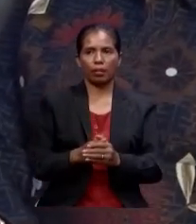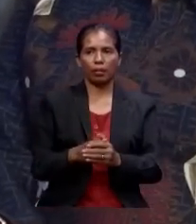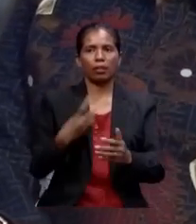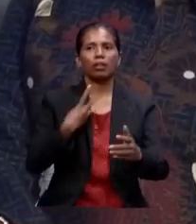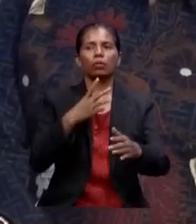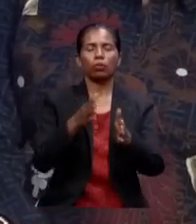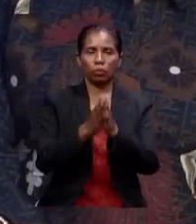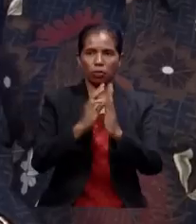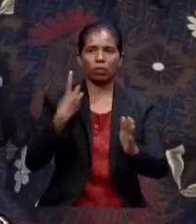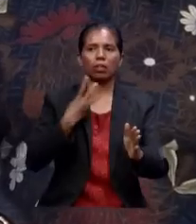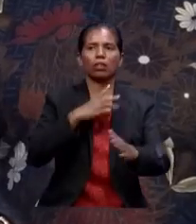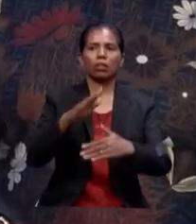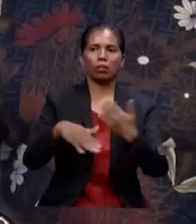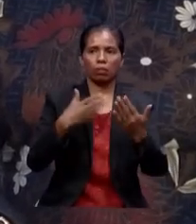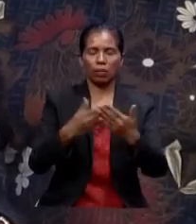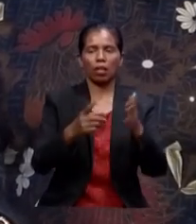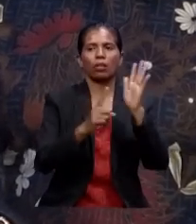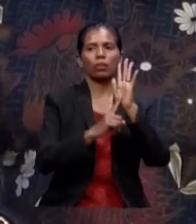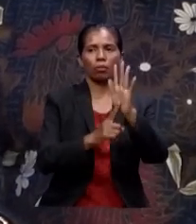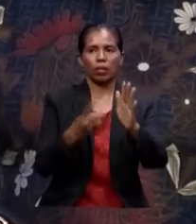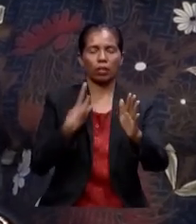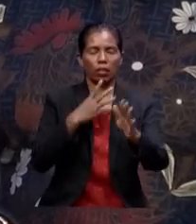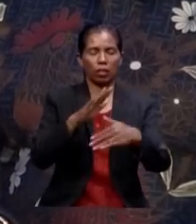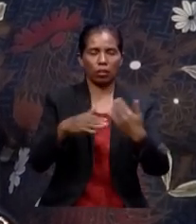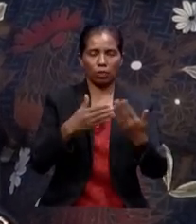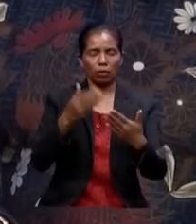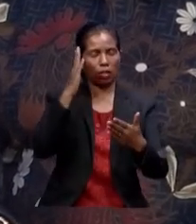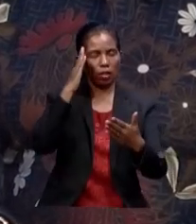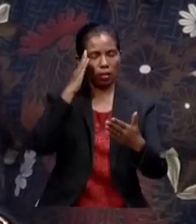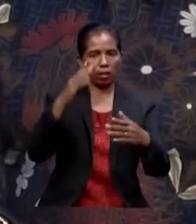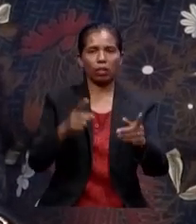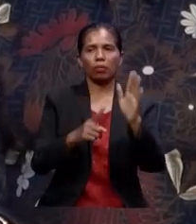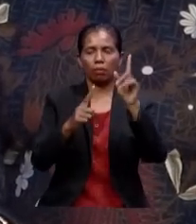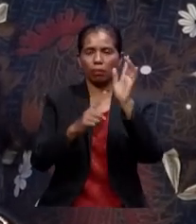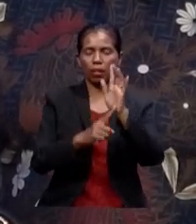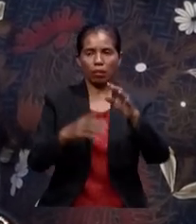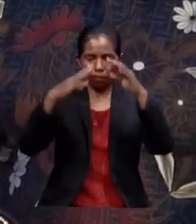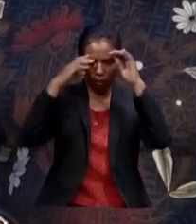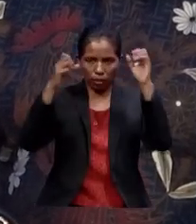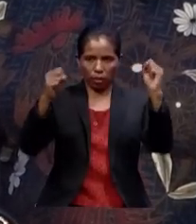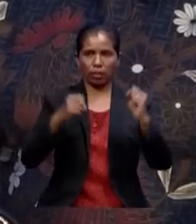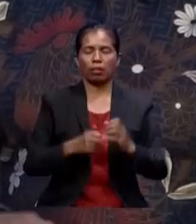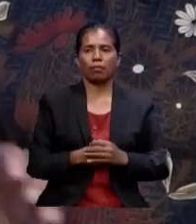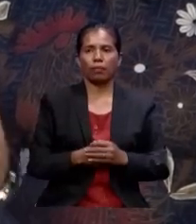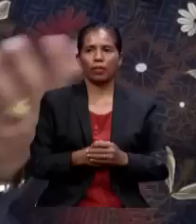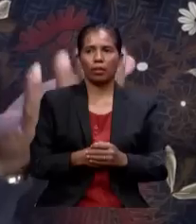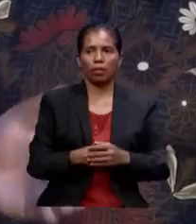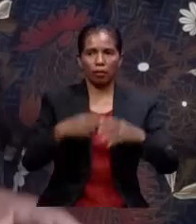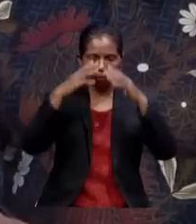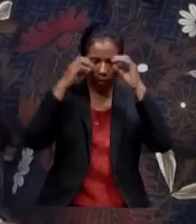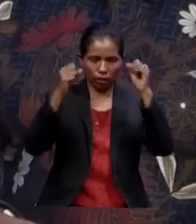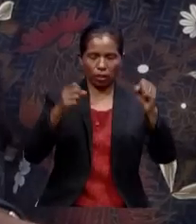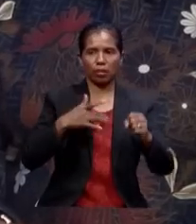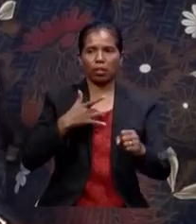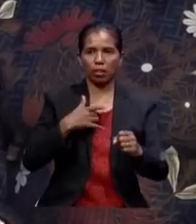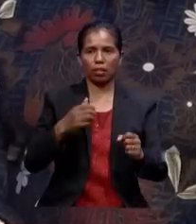hototo bela hato ita ne hanu intomak bai presidente. Bai bi presidente makia presidente au sindikat ne hanu